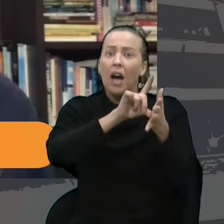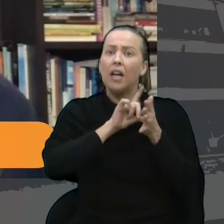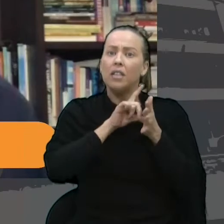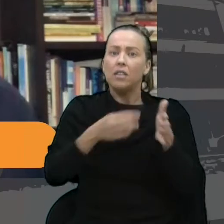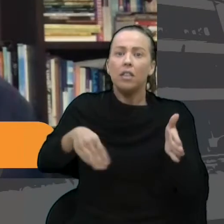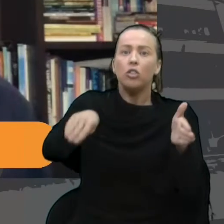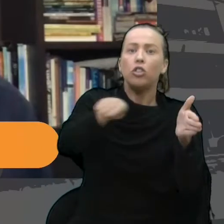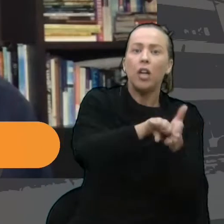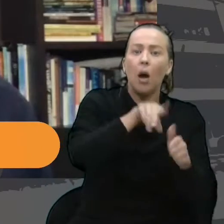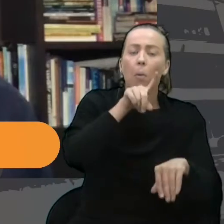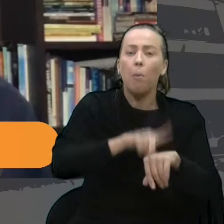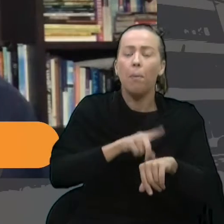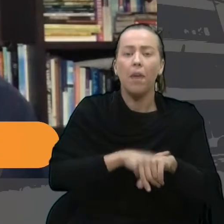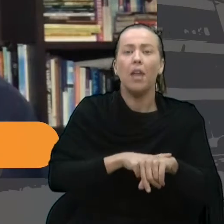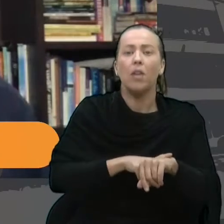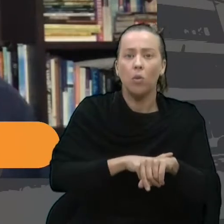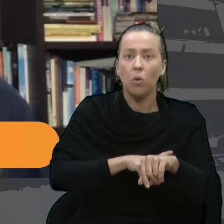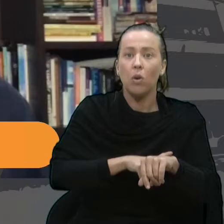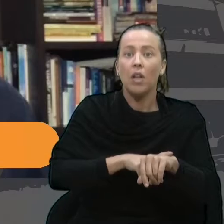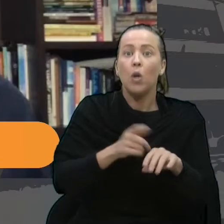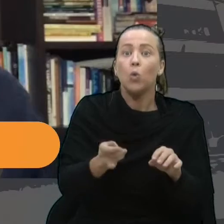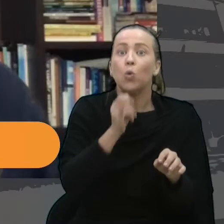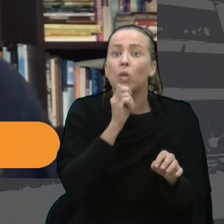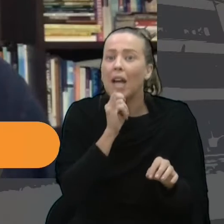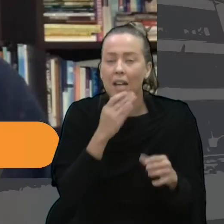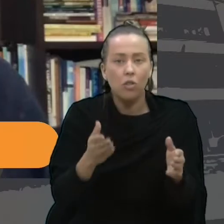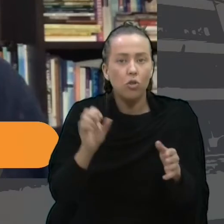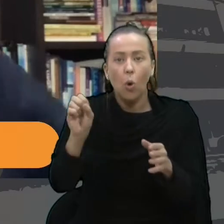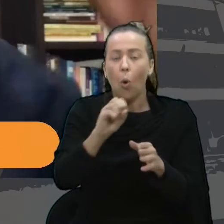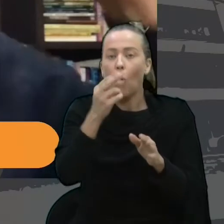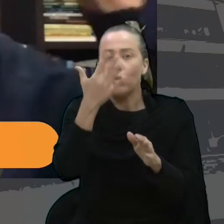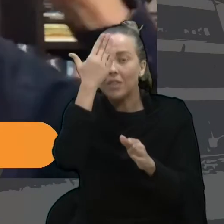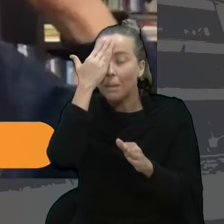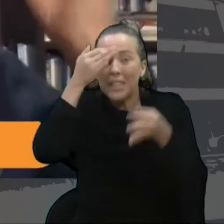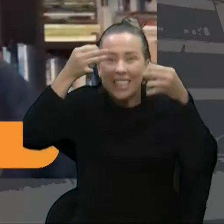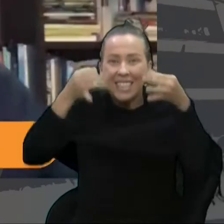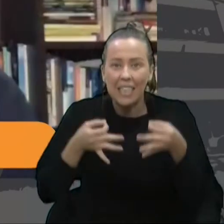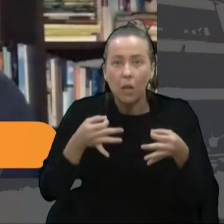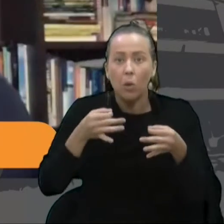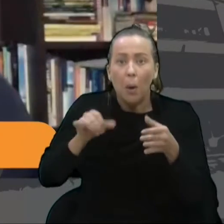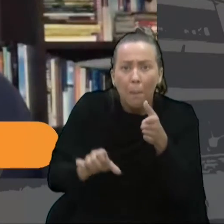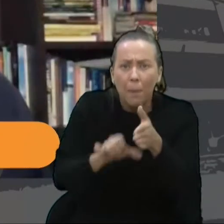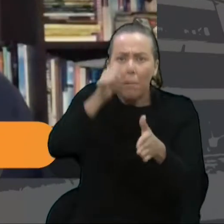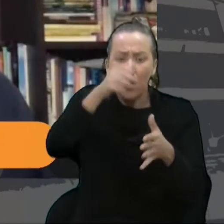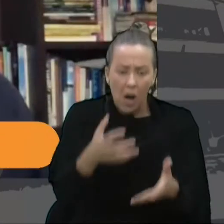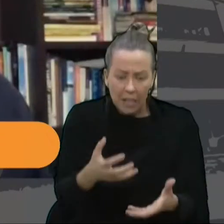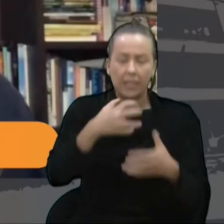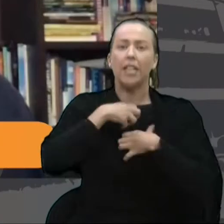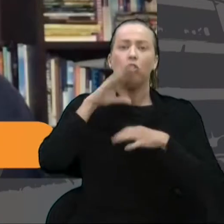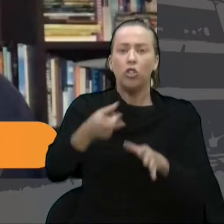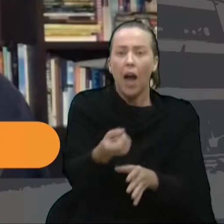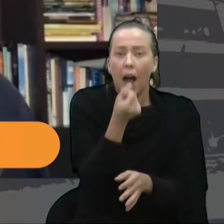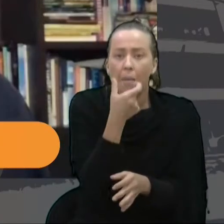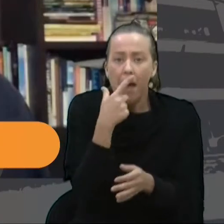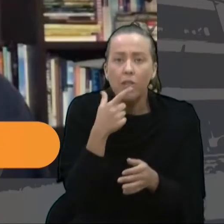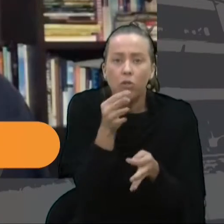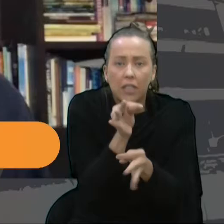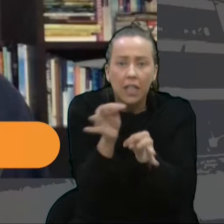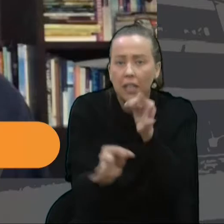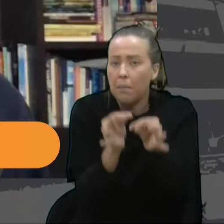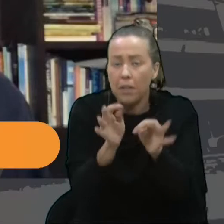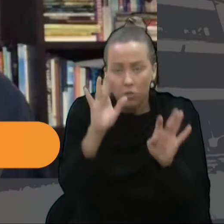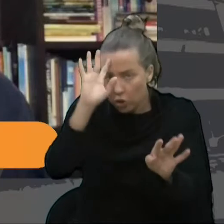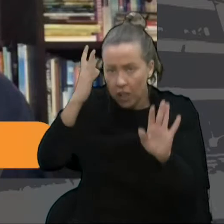chegar o teste, antes de saber, no primeiro sintoma, e pronto, resolve,